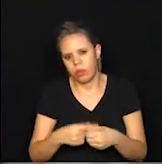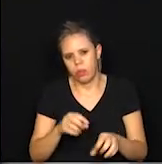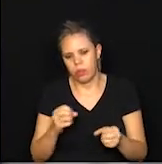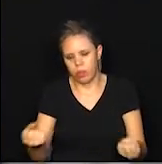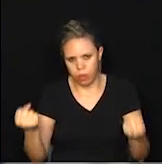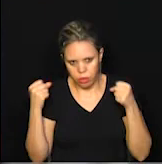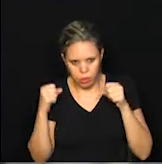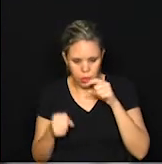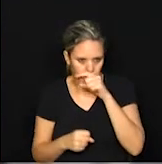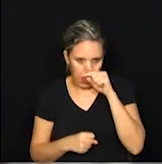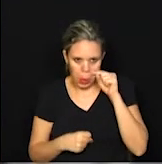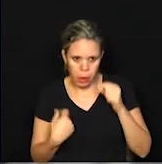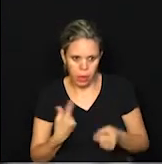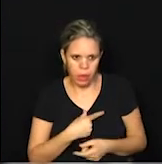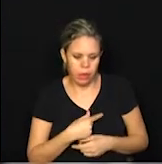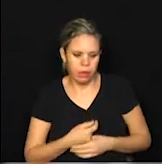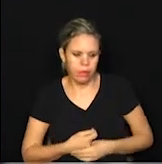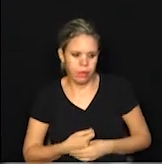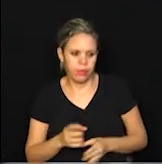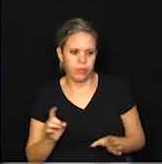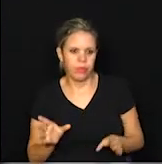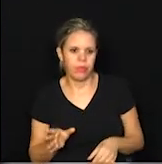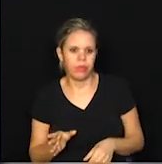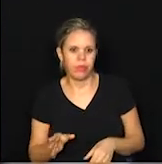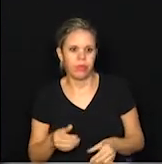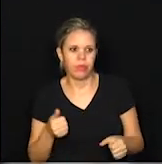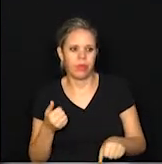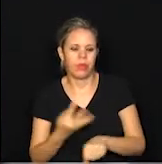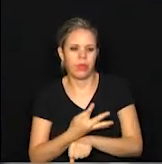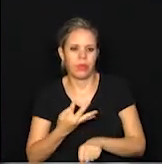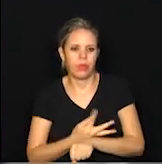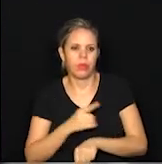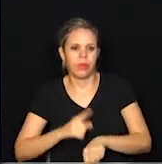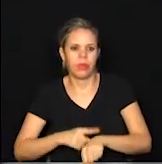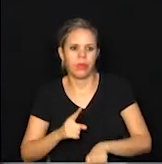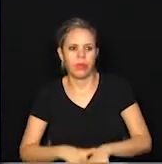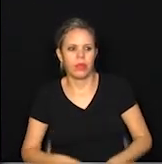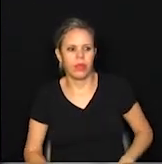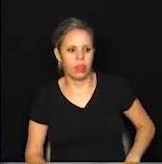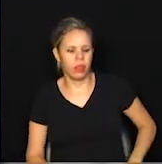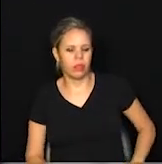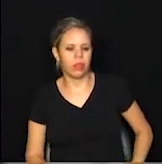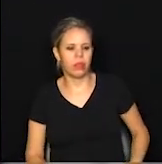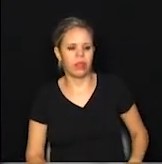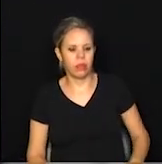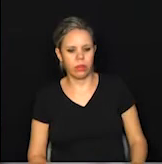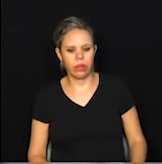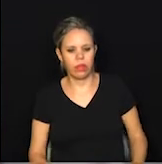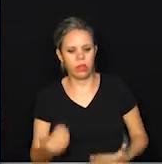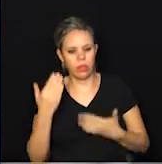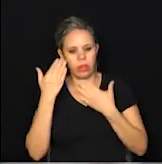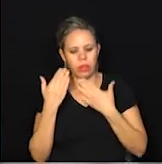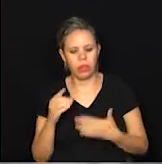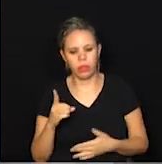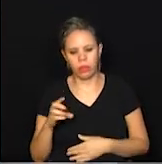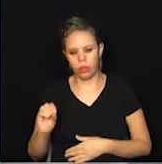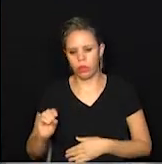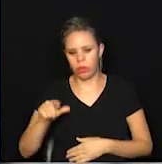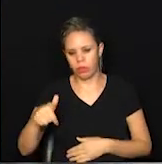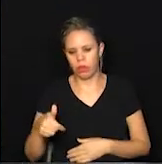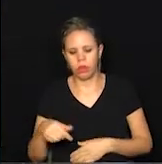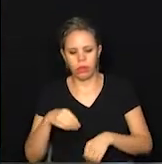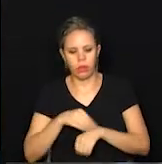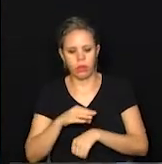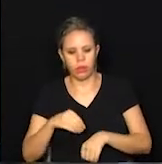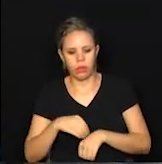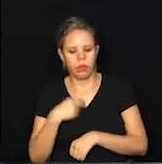Física. Gente, nós estamos só um pouco apertados no tempo, de qualquer forma nós vamos ouvir o Eduardo, depois eu já vou passar